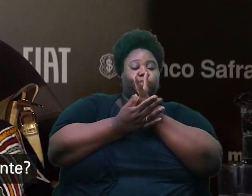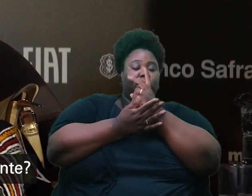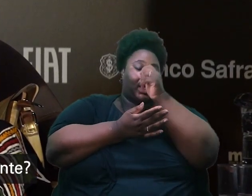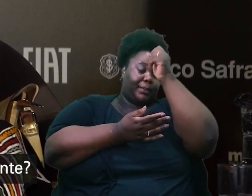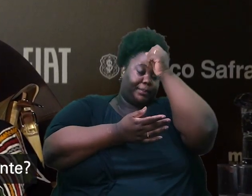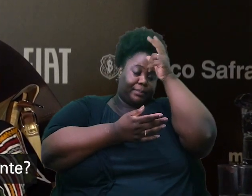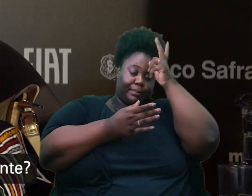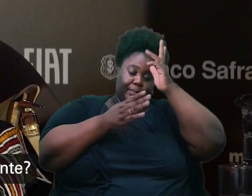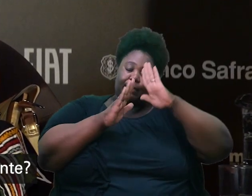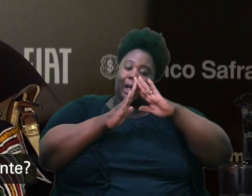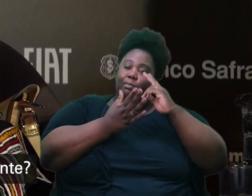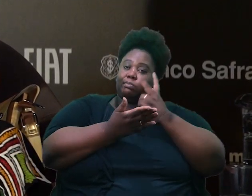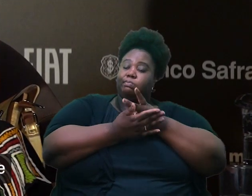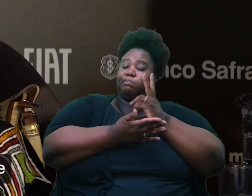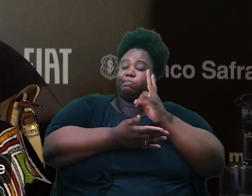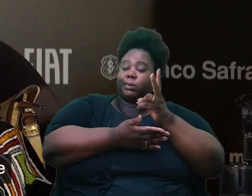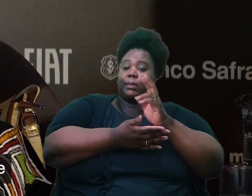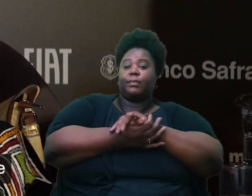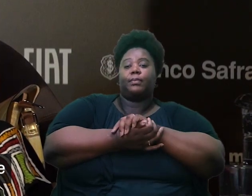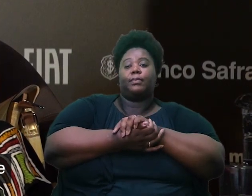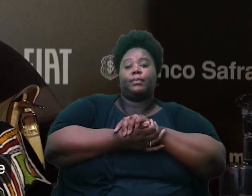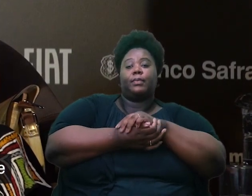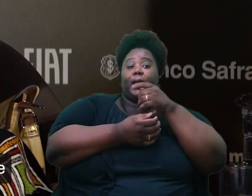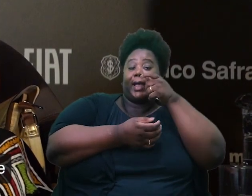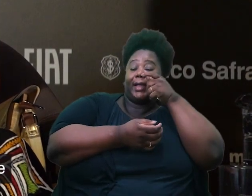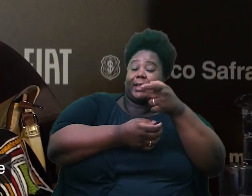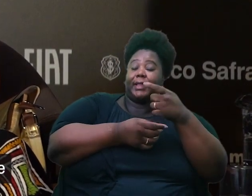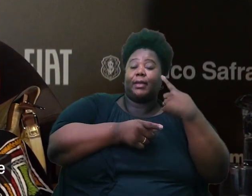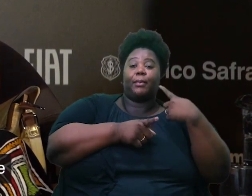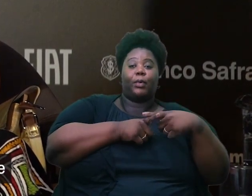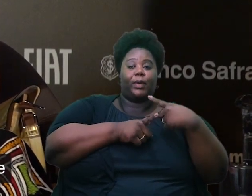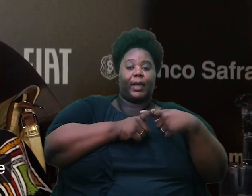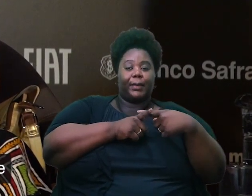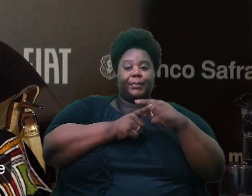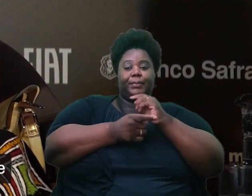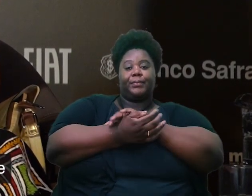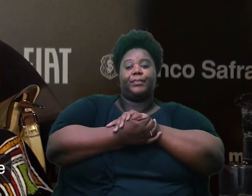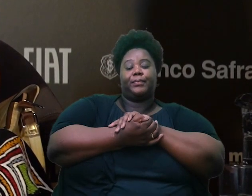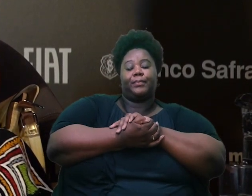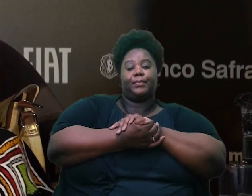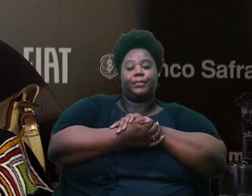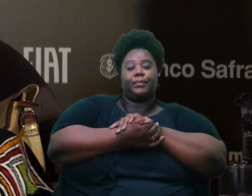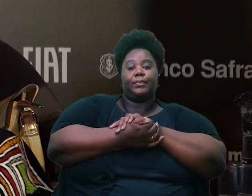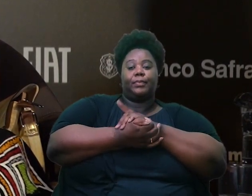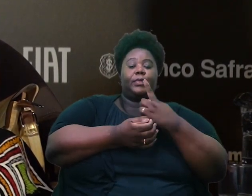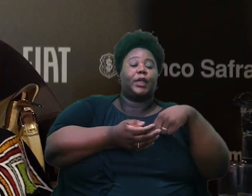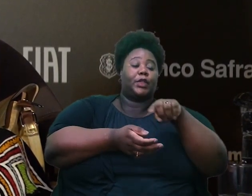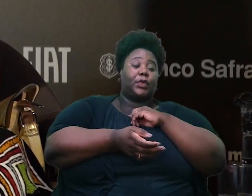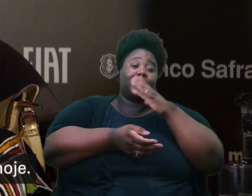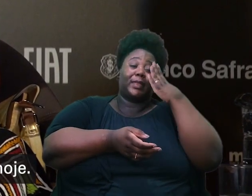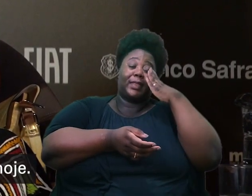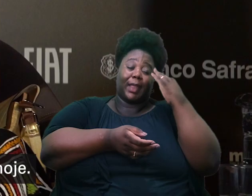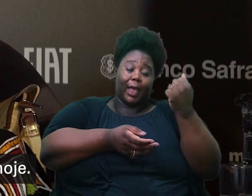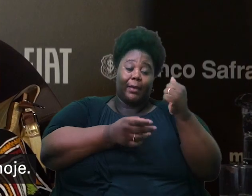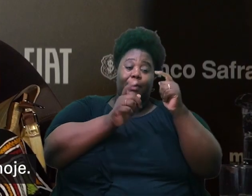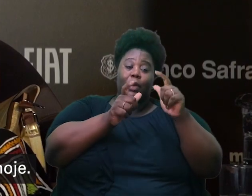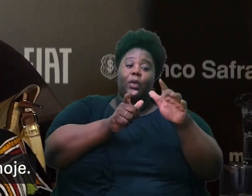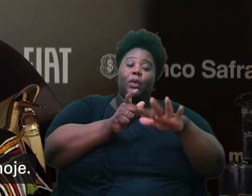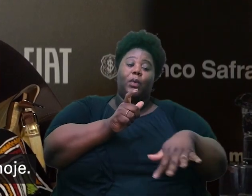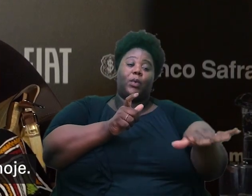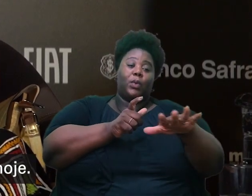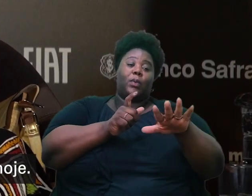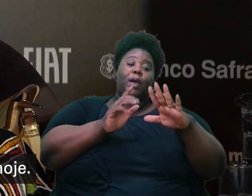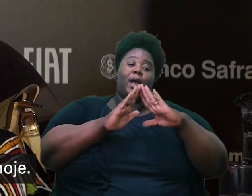gente? Isso é muito interessante porque a gente sabe o lugar que a